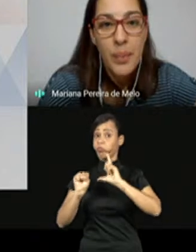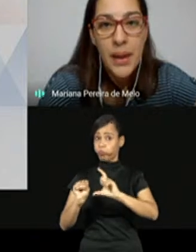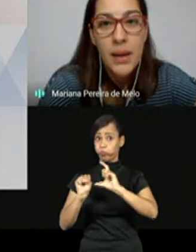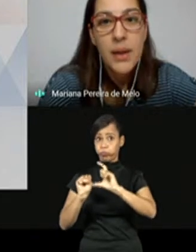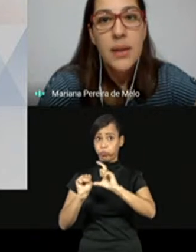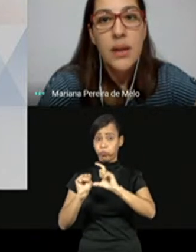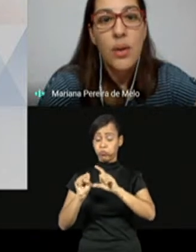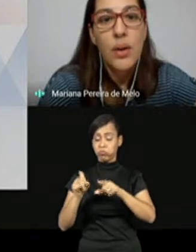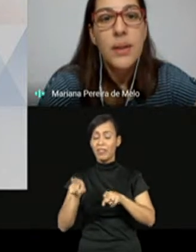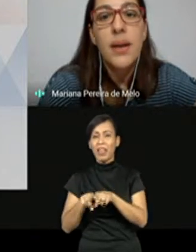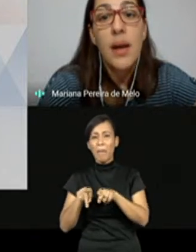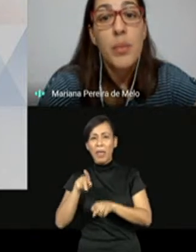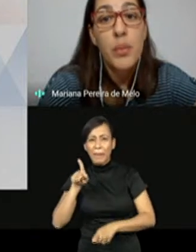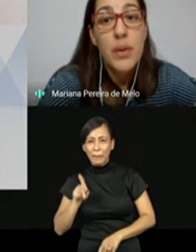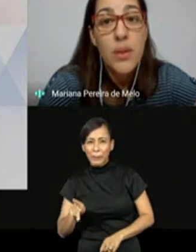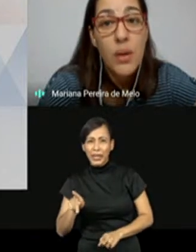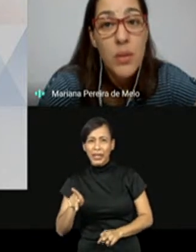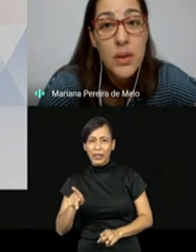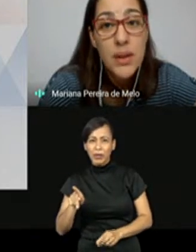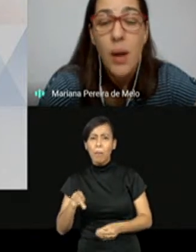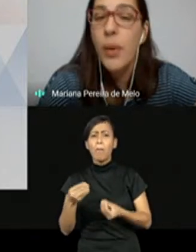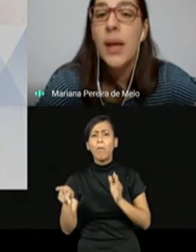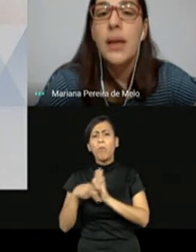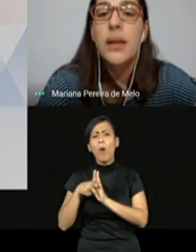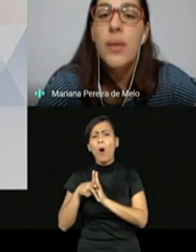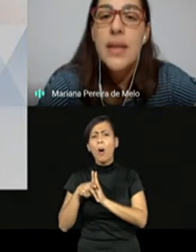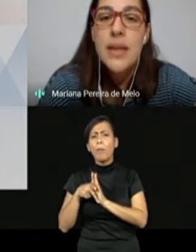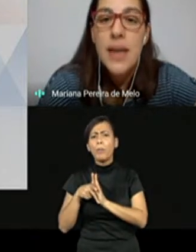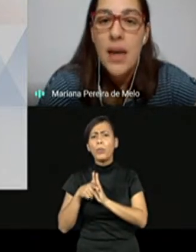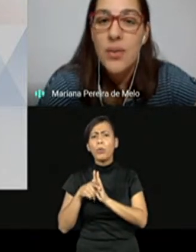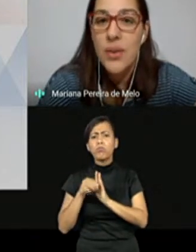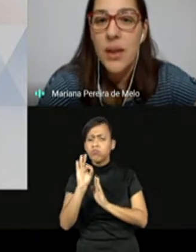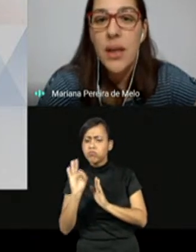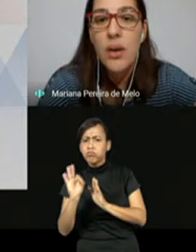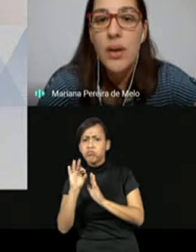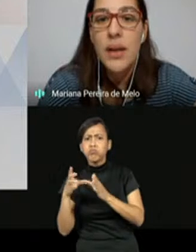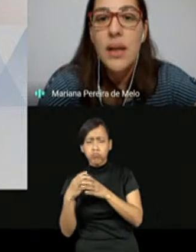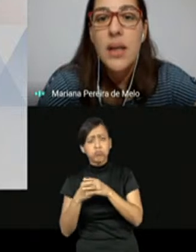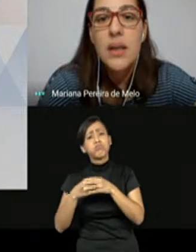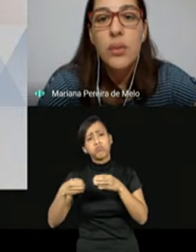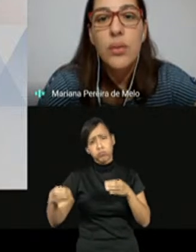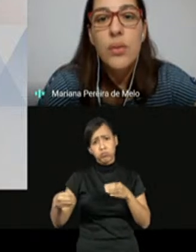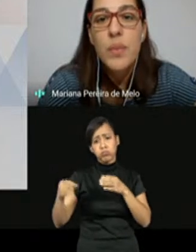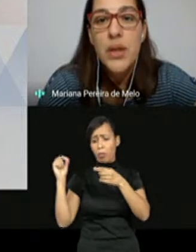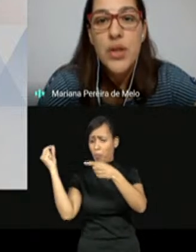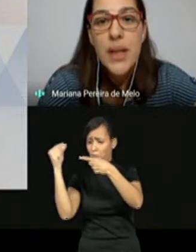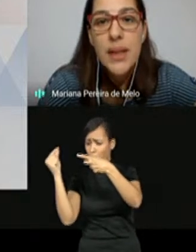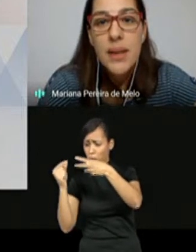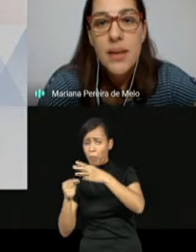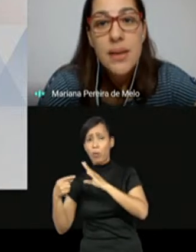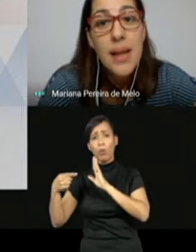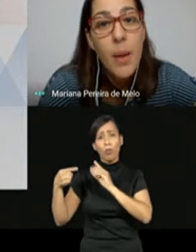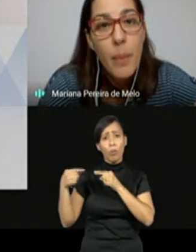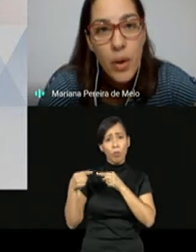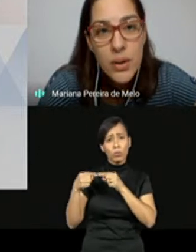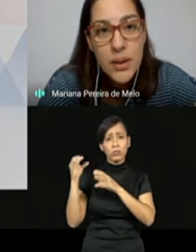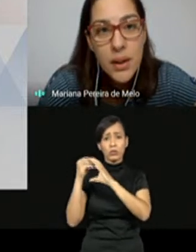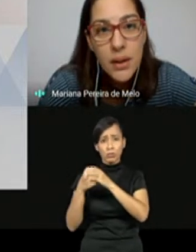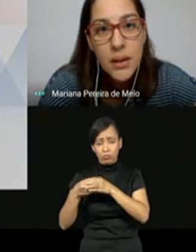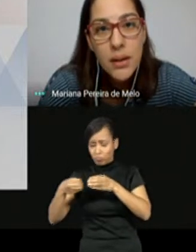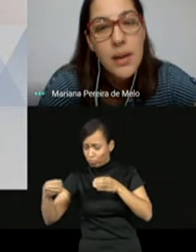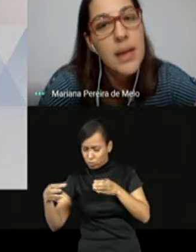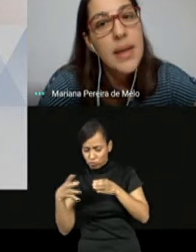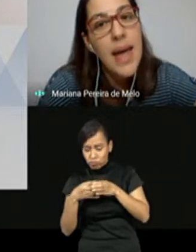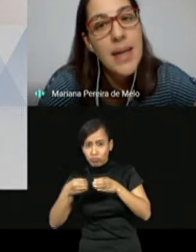o p denota a proporção amostral. Então, esses casos aqui, olha, são tudo medidas da